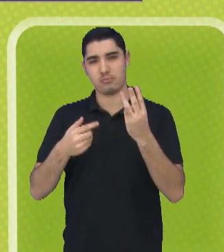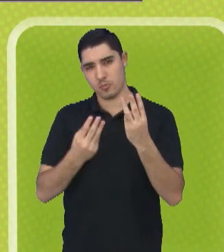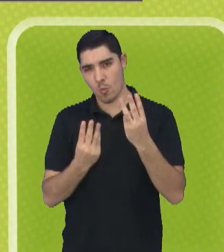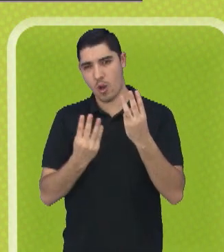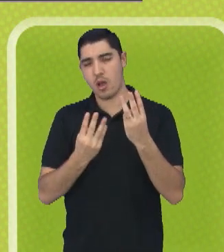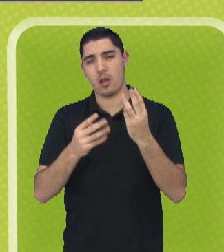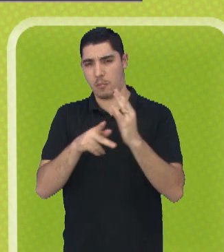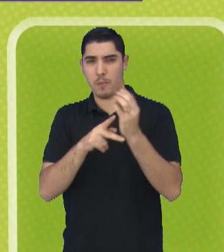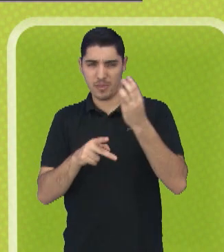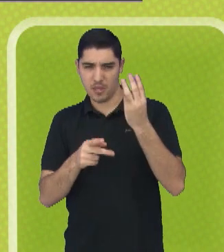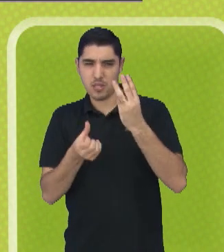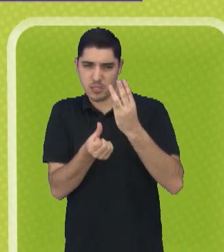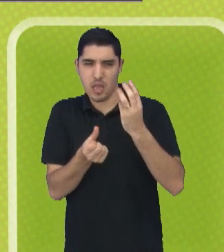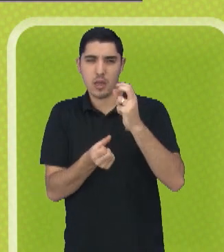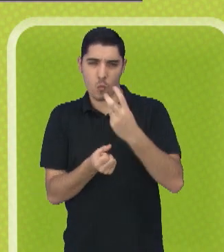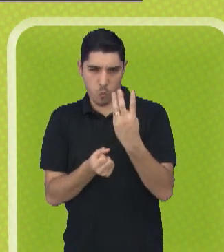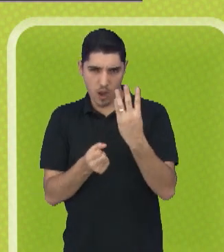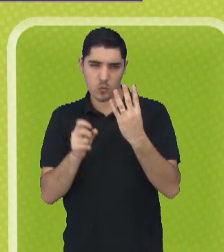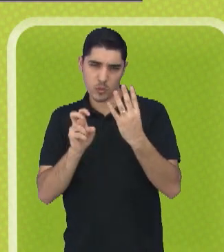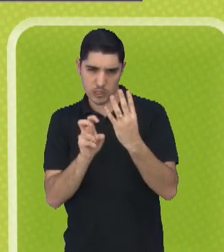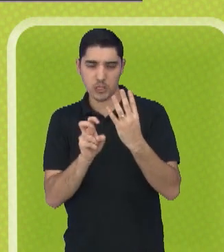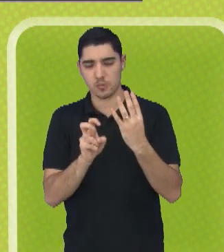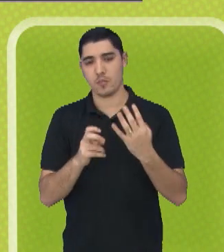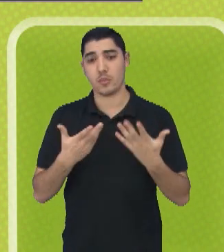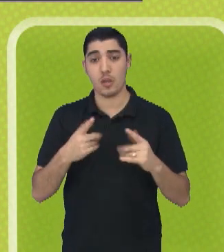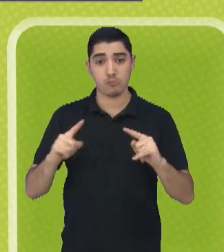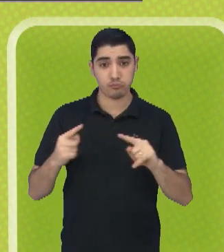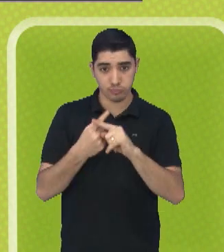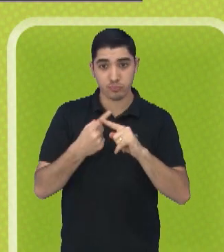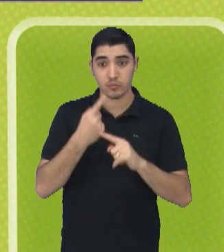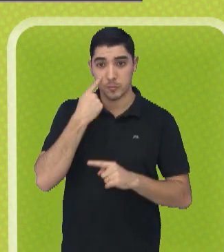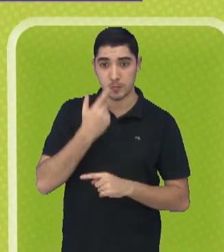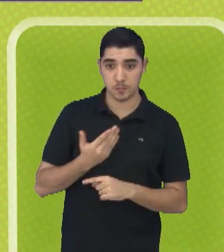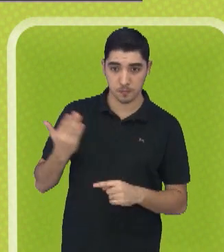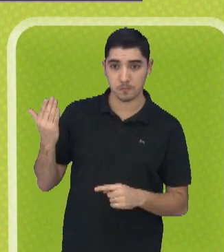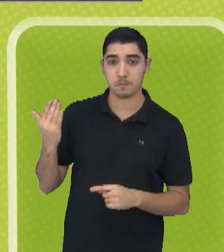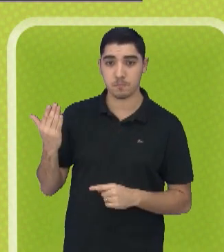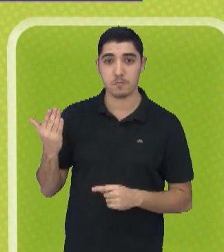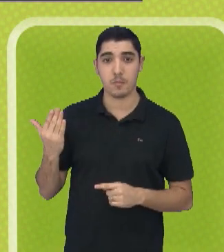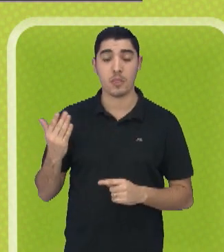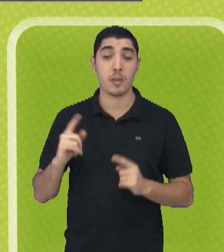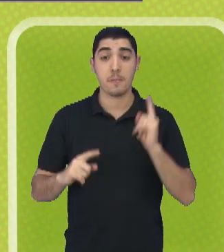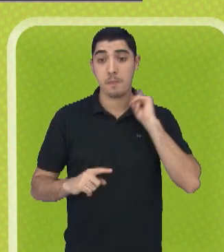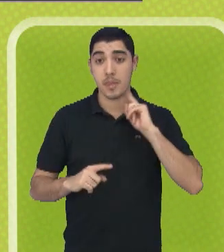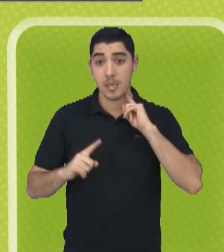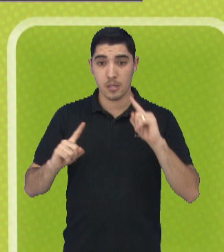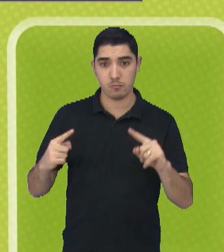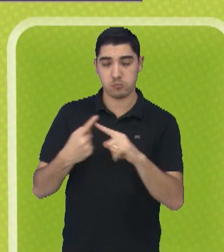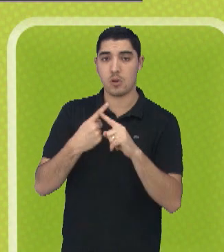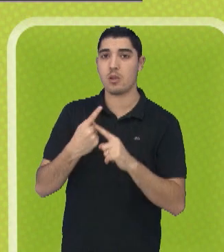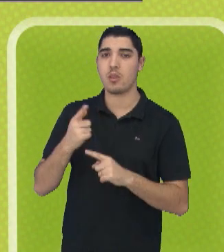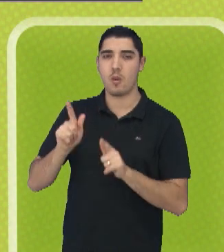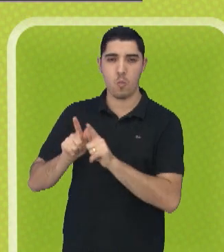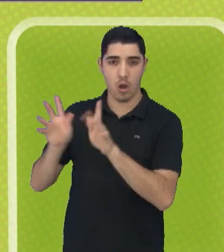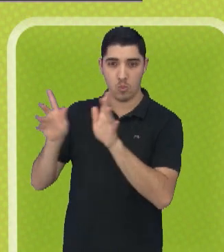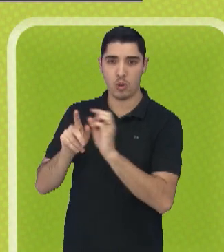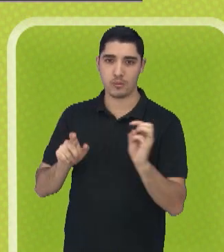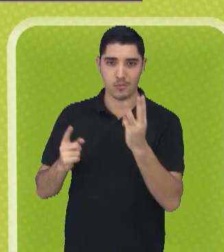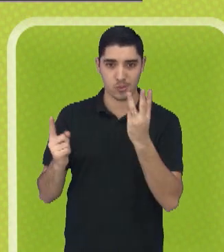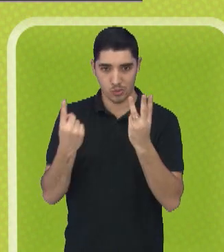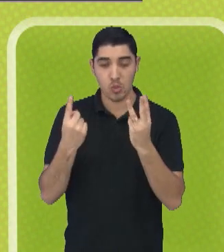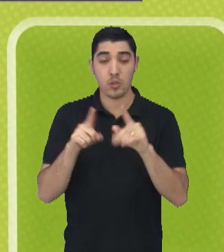naquela oportunidade, ainda é líder da competição, enfrentou o oitavo Araguari. Minas enfrentando a equipe do Guarulhos, 3-1. O